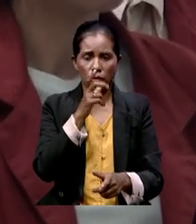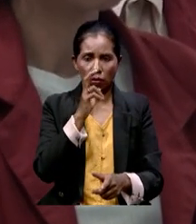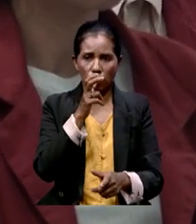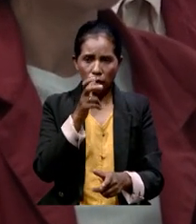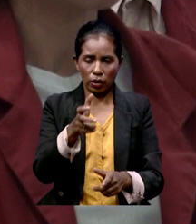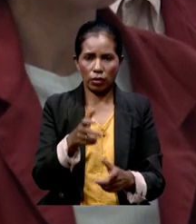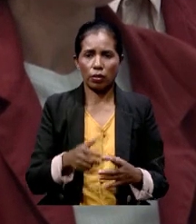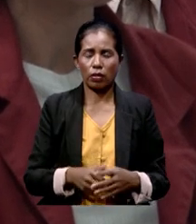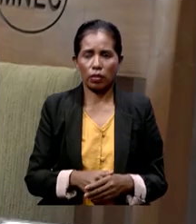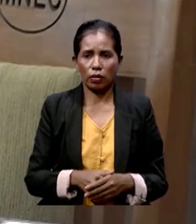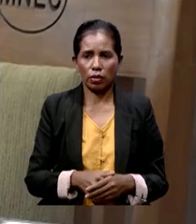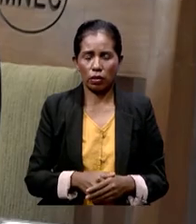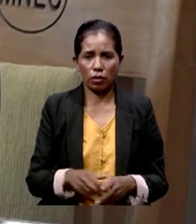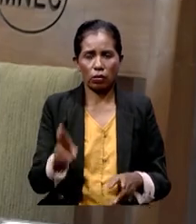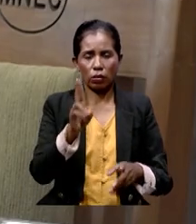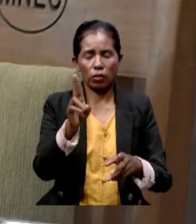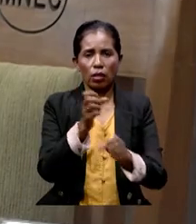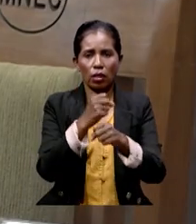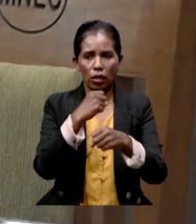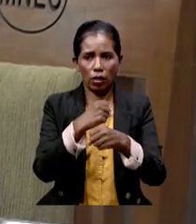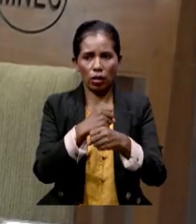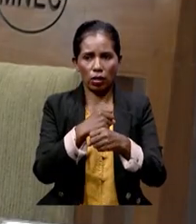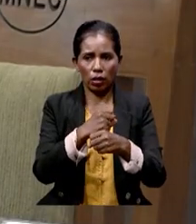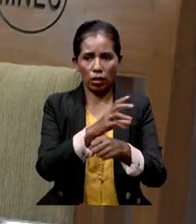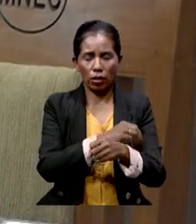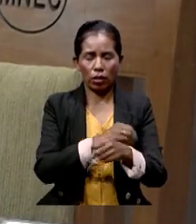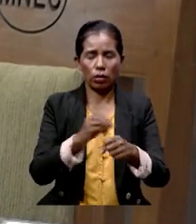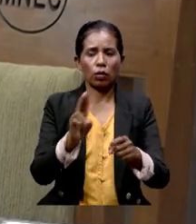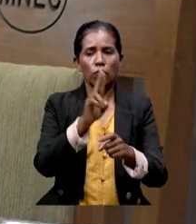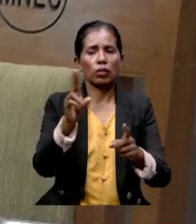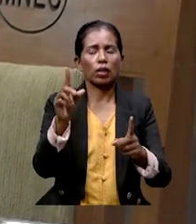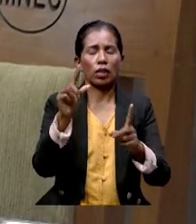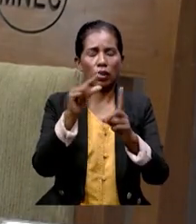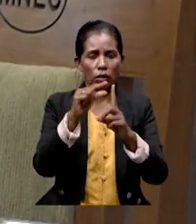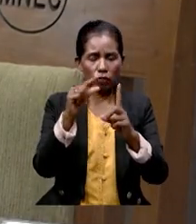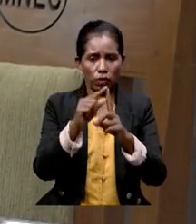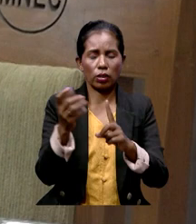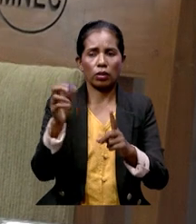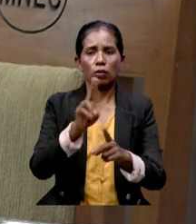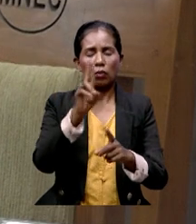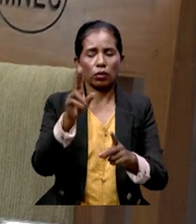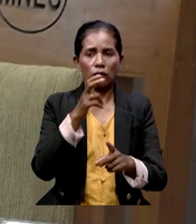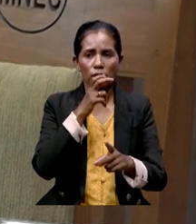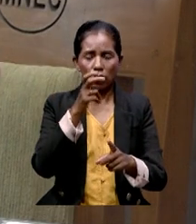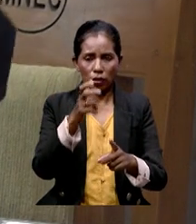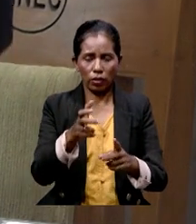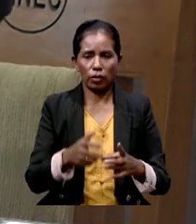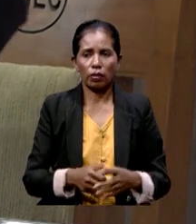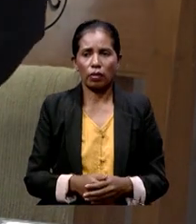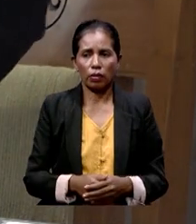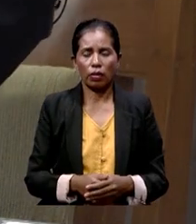dois vocabulários, ou duas palavras que signifiquem a mesma coisa. E uma terceira